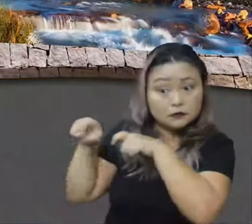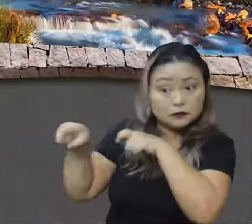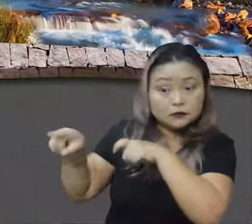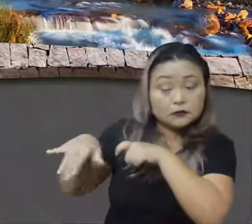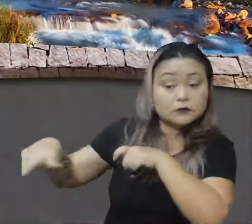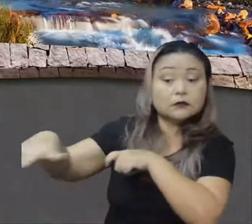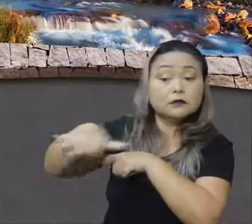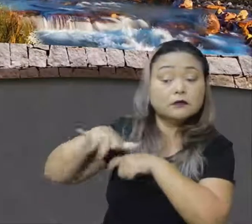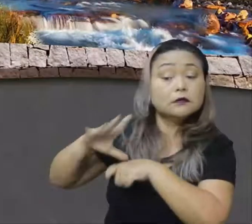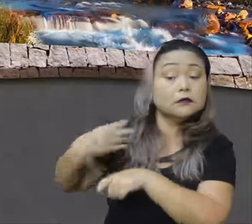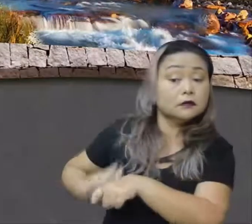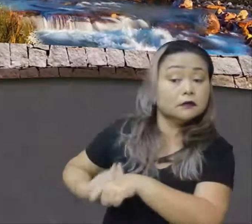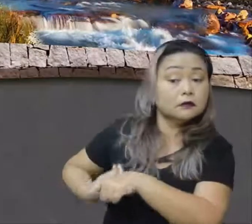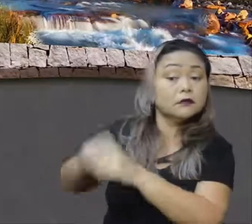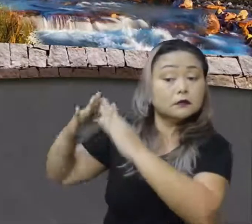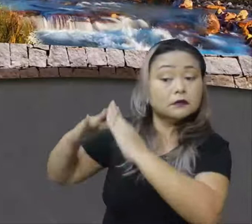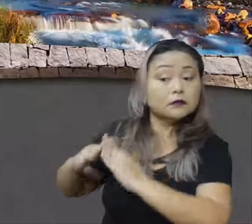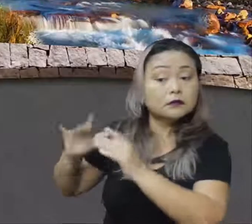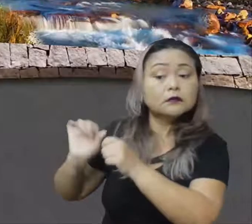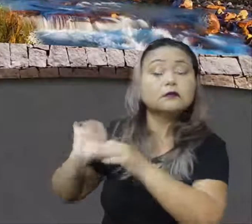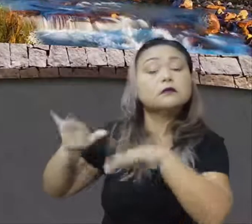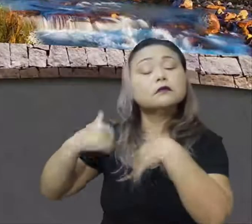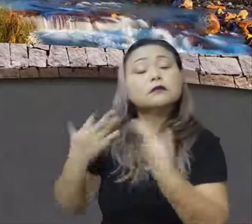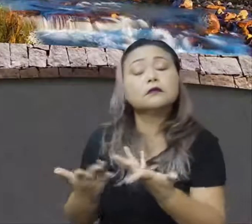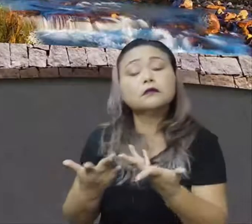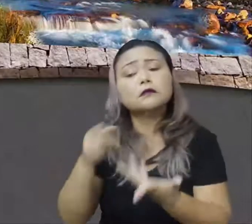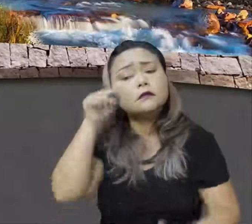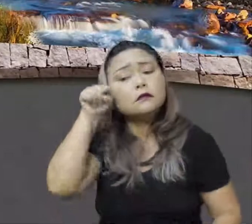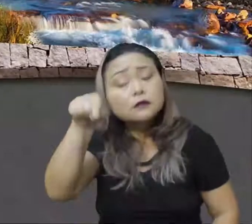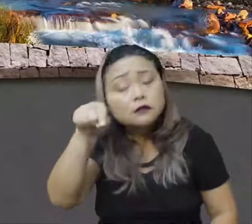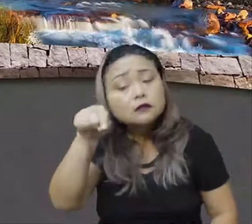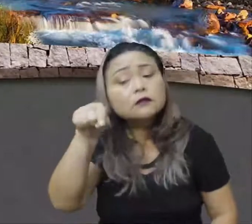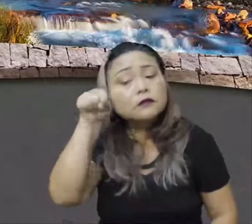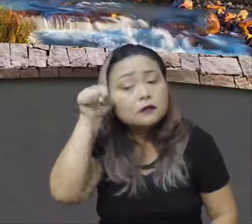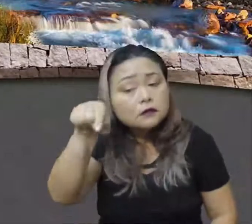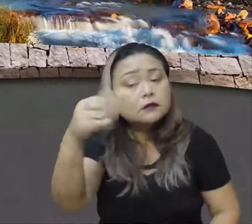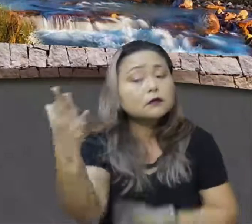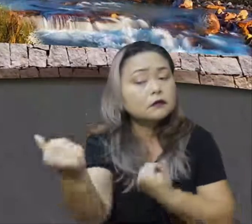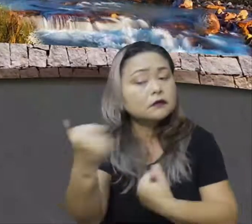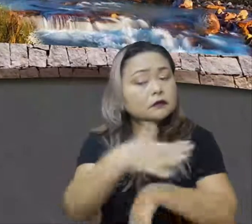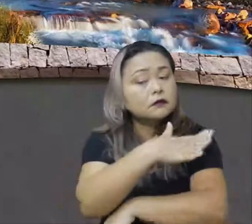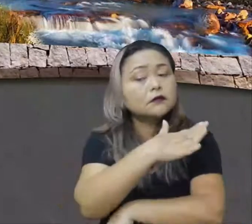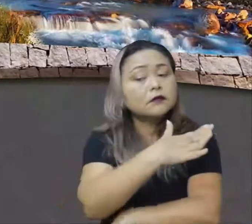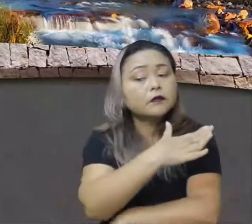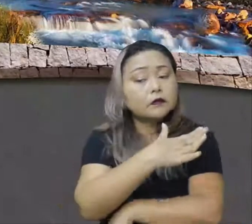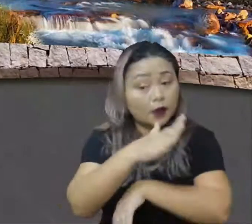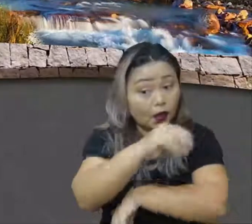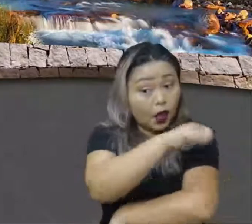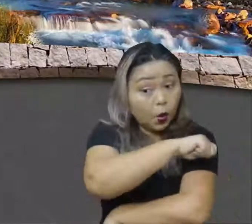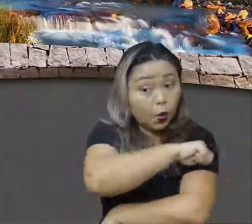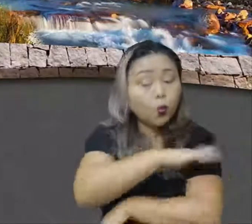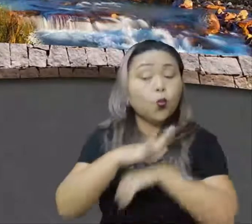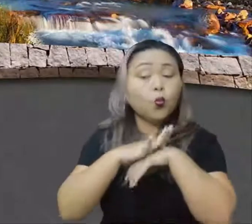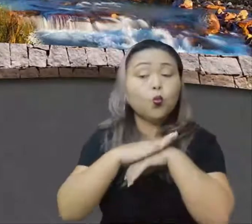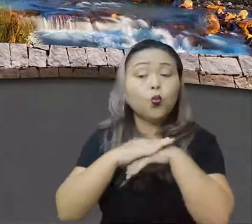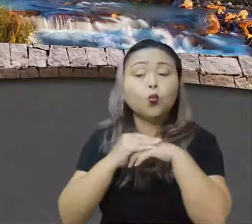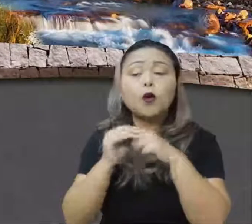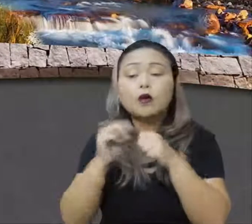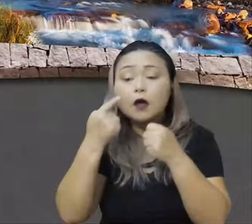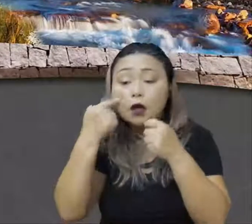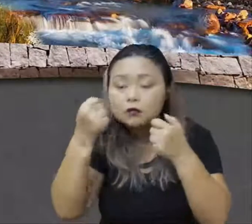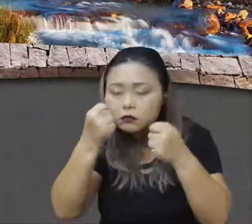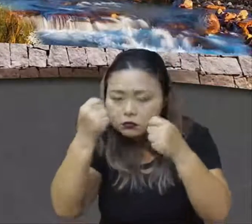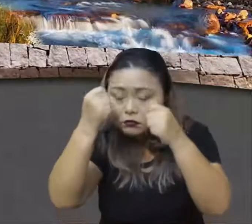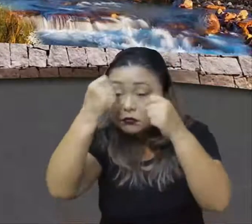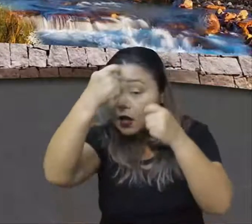ok? E também, vale ressaltar que é você, jovem, querido aluno, que está aí, que a gente tem que despertar essa